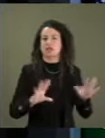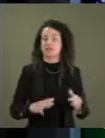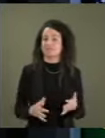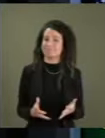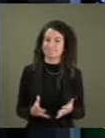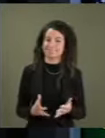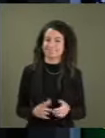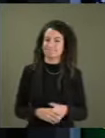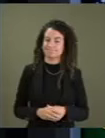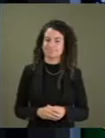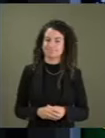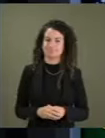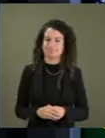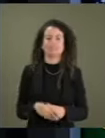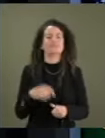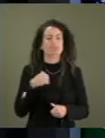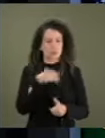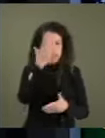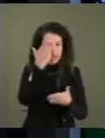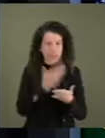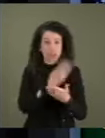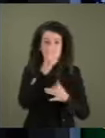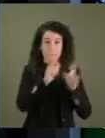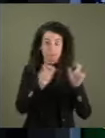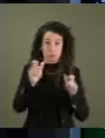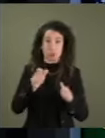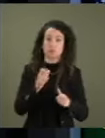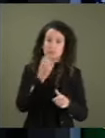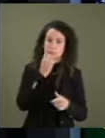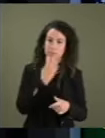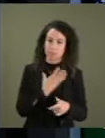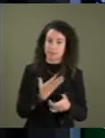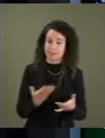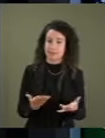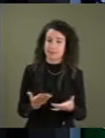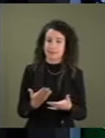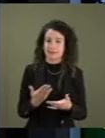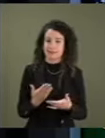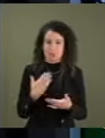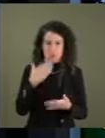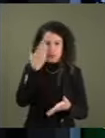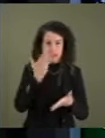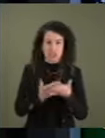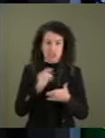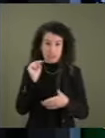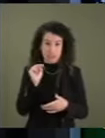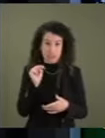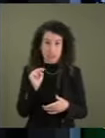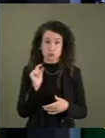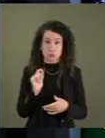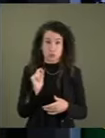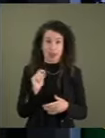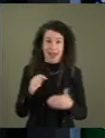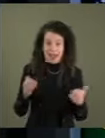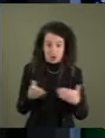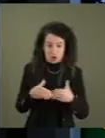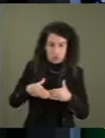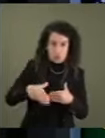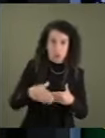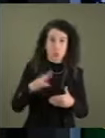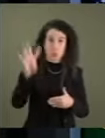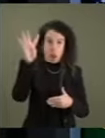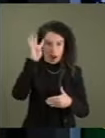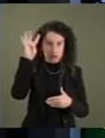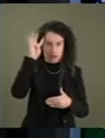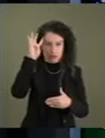Eu acredito nas pessoas boas, sabe? Eu acredito que isso, daqui para quarta-feira,